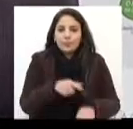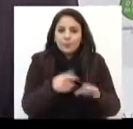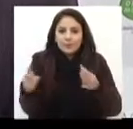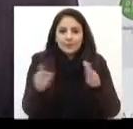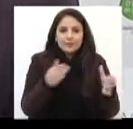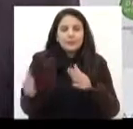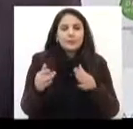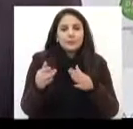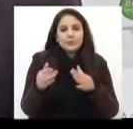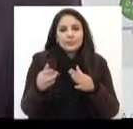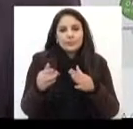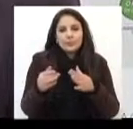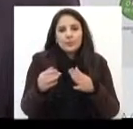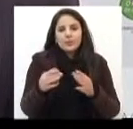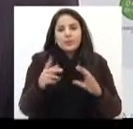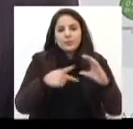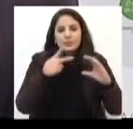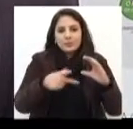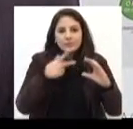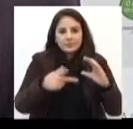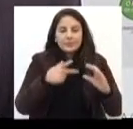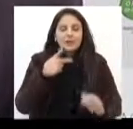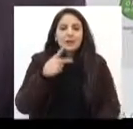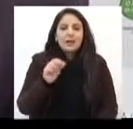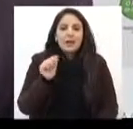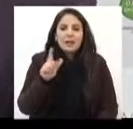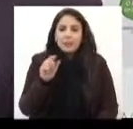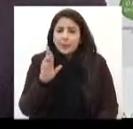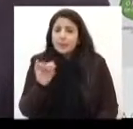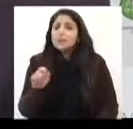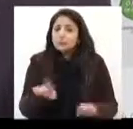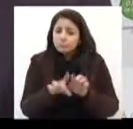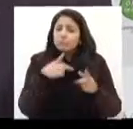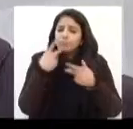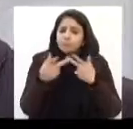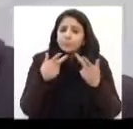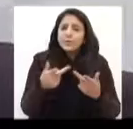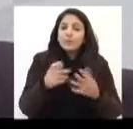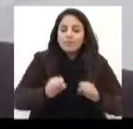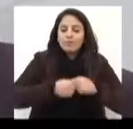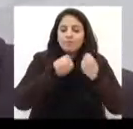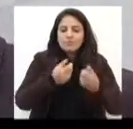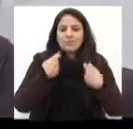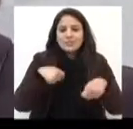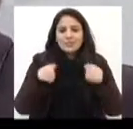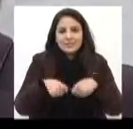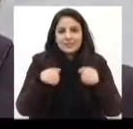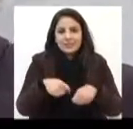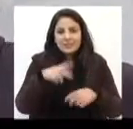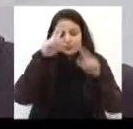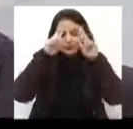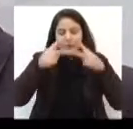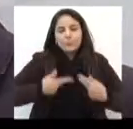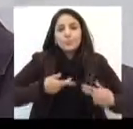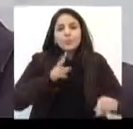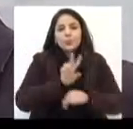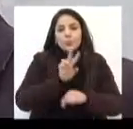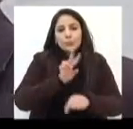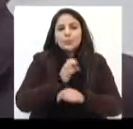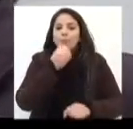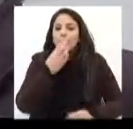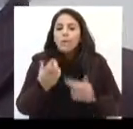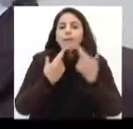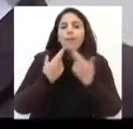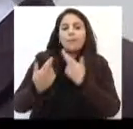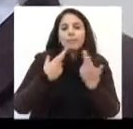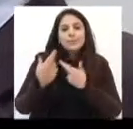grande expediente, o orador Alberi Grando também deu ênfase ao assunto. Ele reforçou a necessidade do ser humano manter